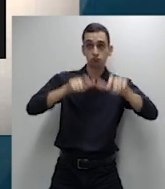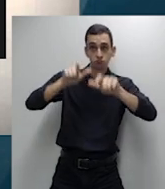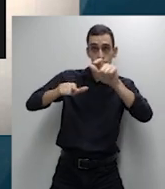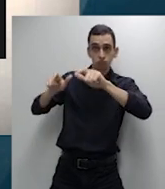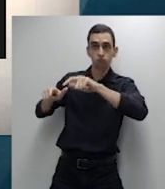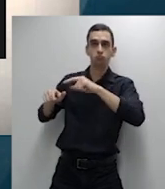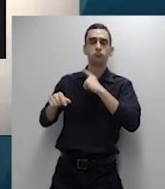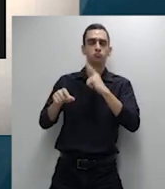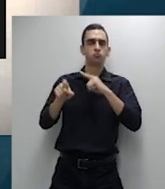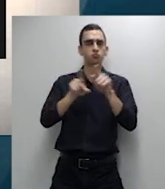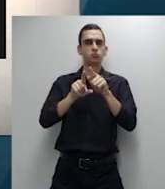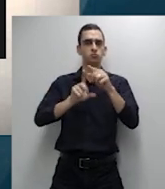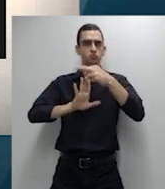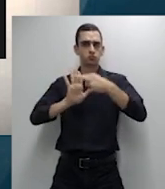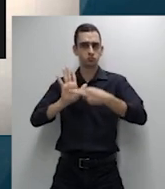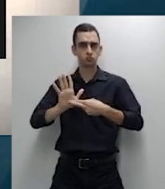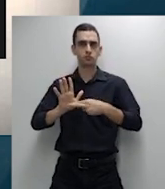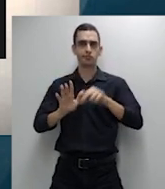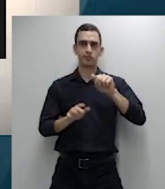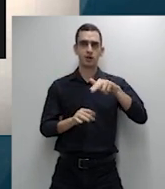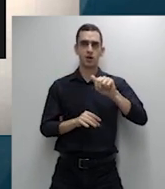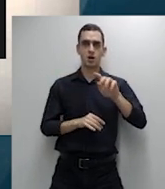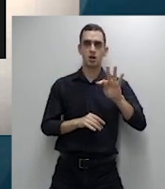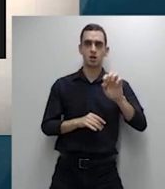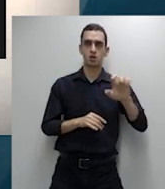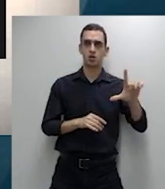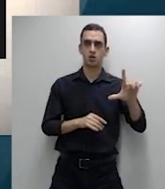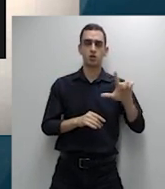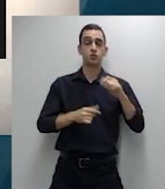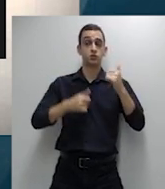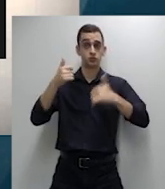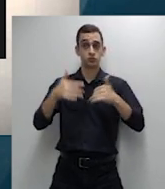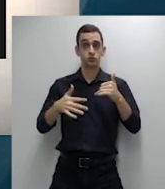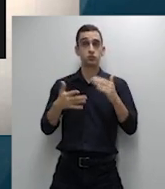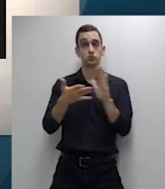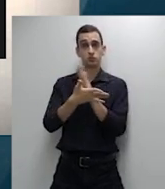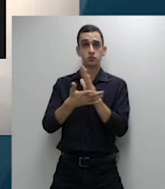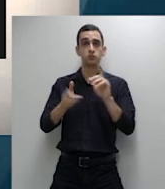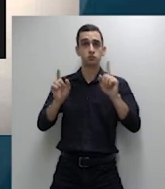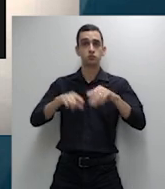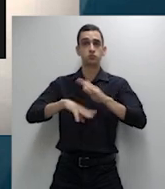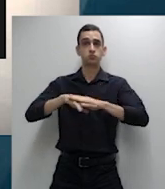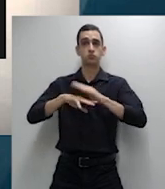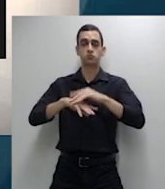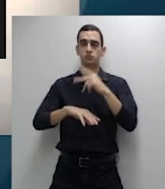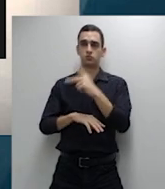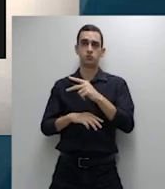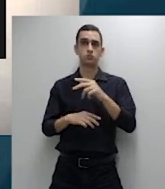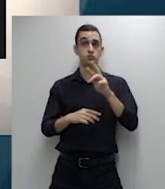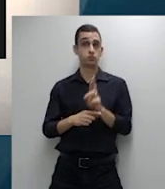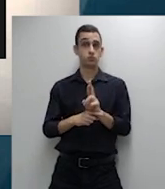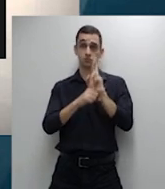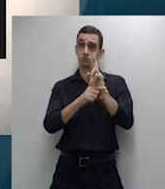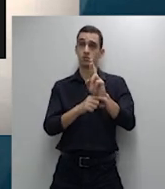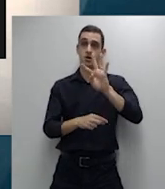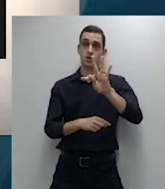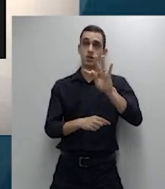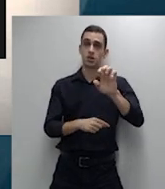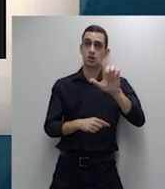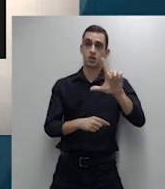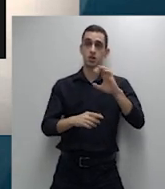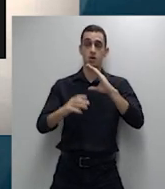resolução Anatel terceiros deverão prestadores de serviço de telecomunicação façam uso da